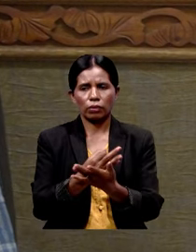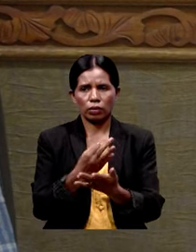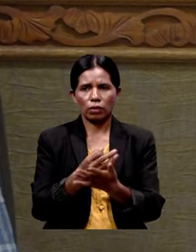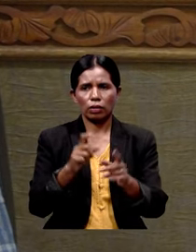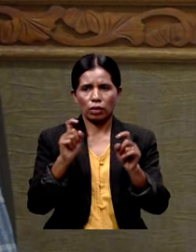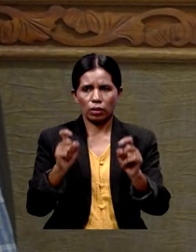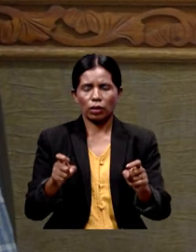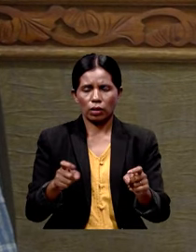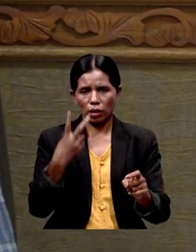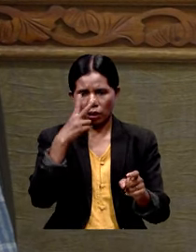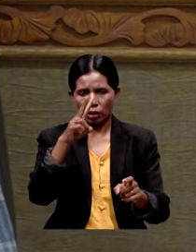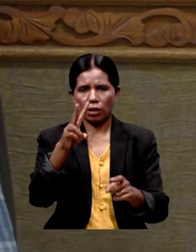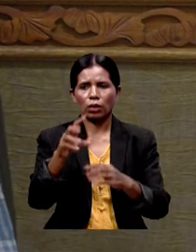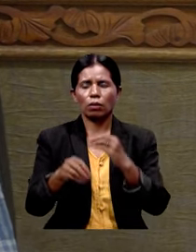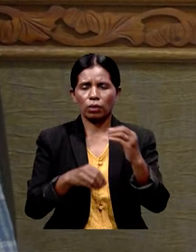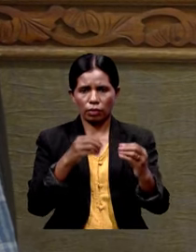que elaborar